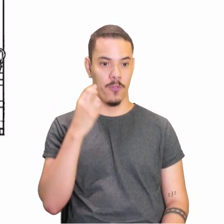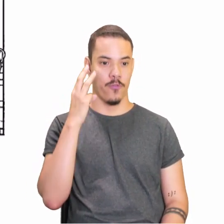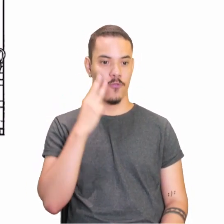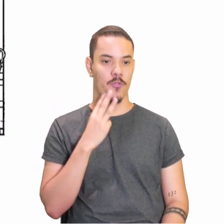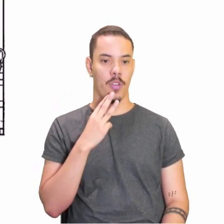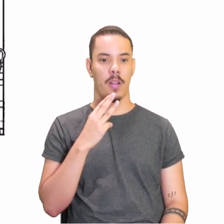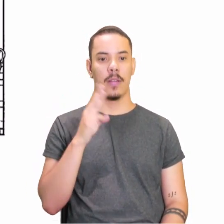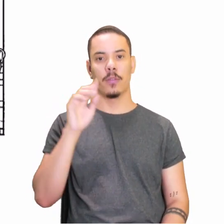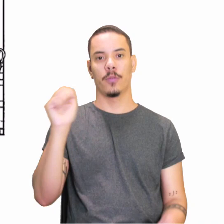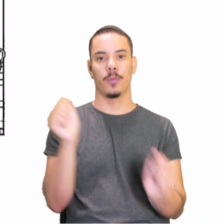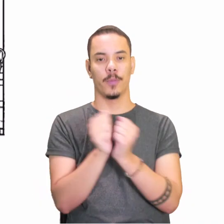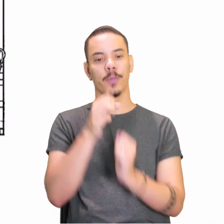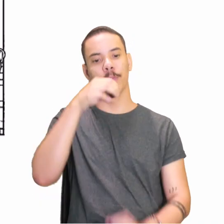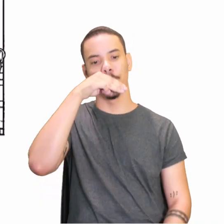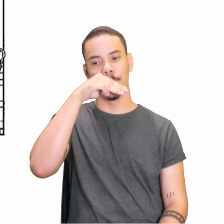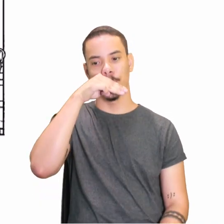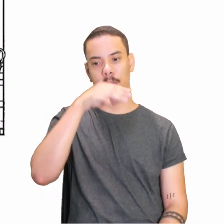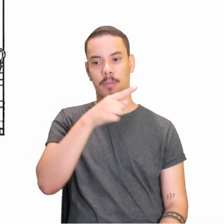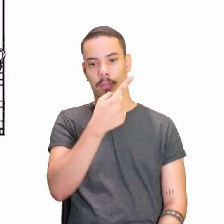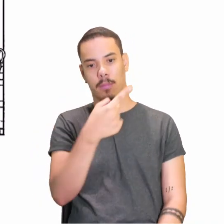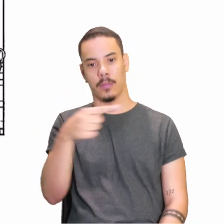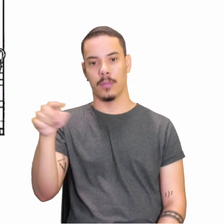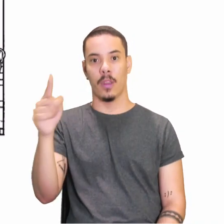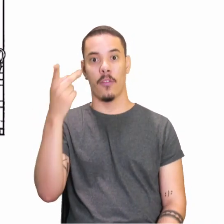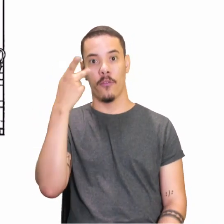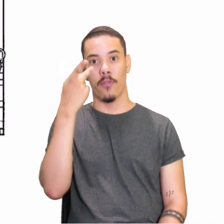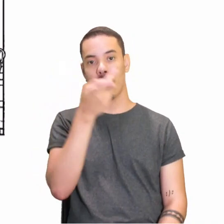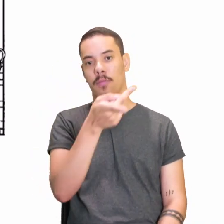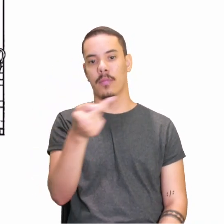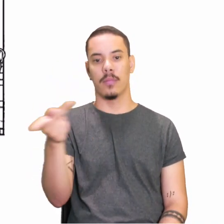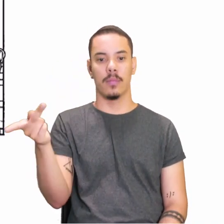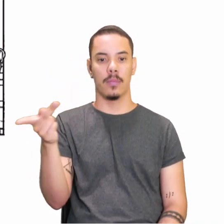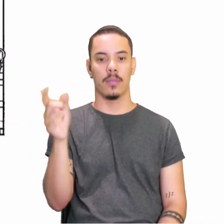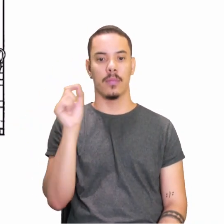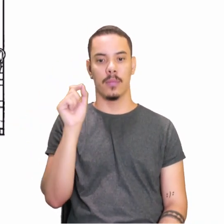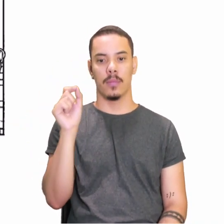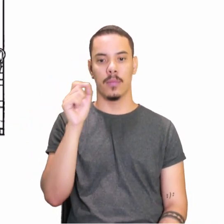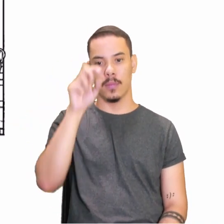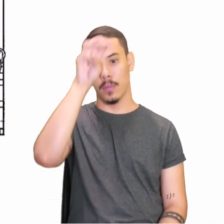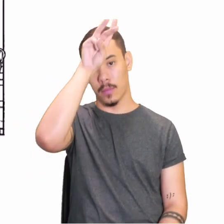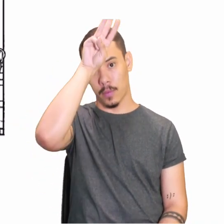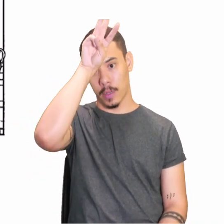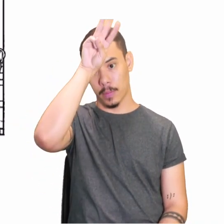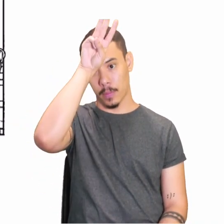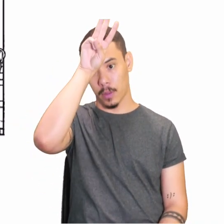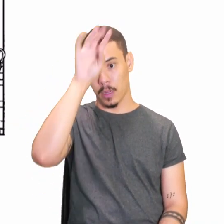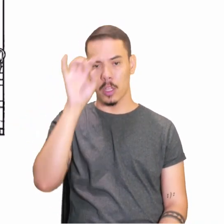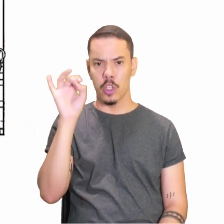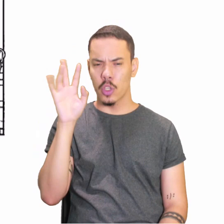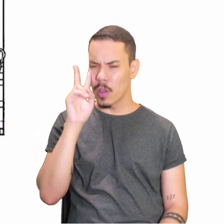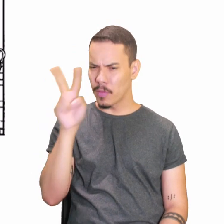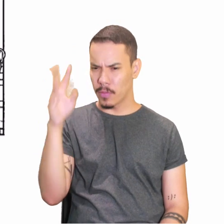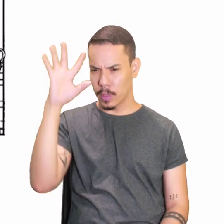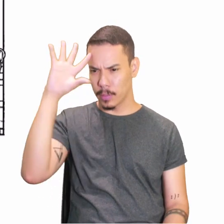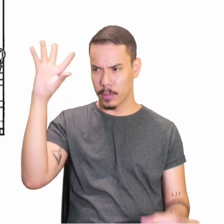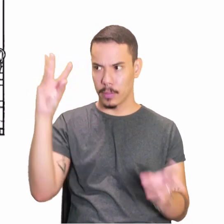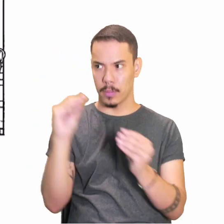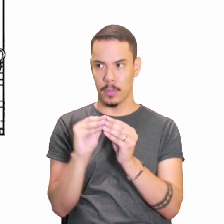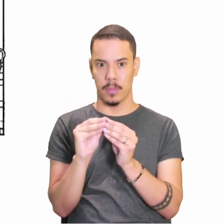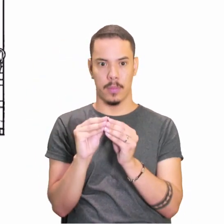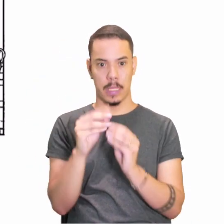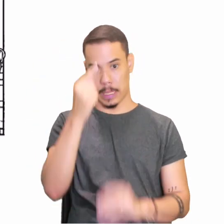fazer visita a quem? Ao Cebolinha, só fazendo a leitura